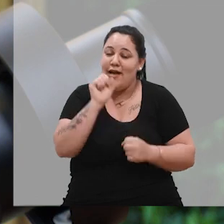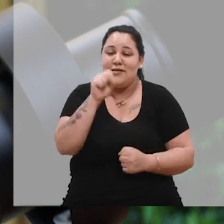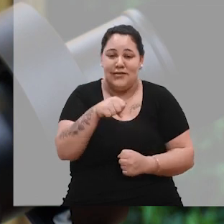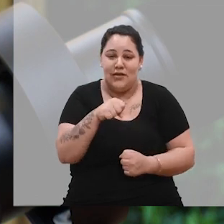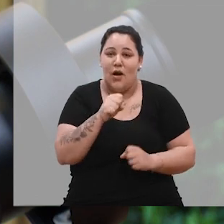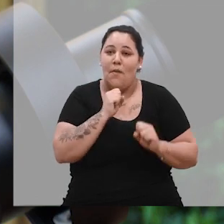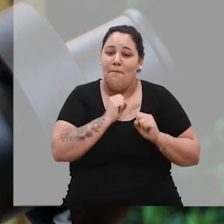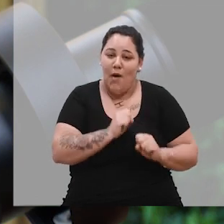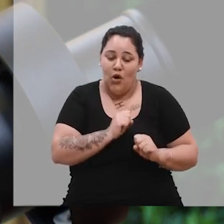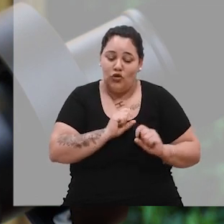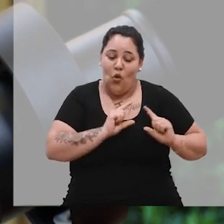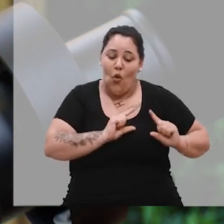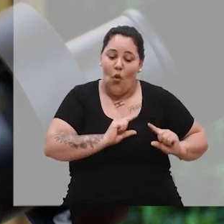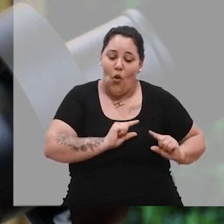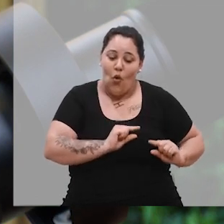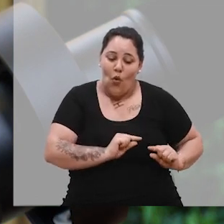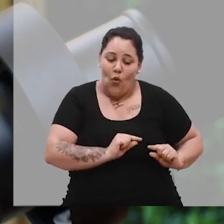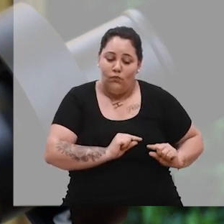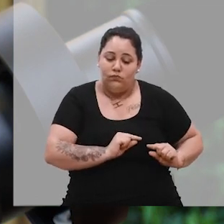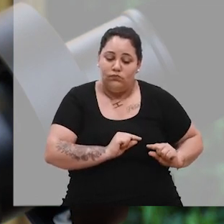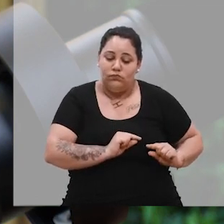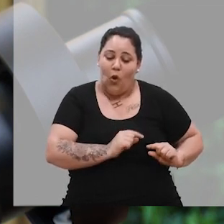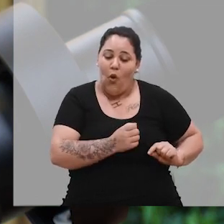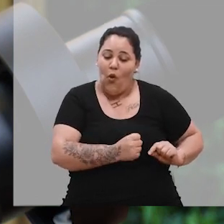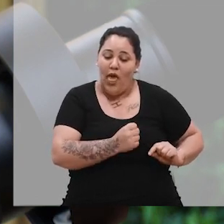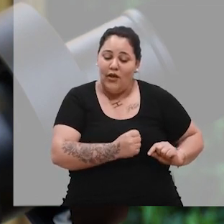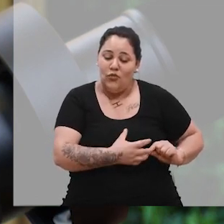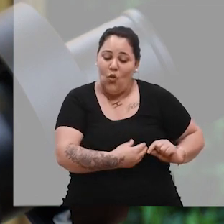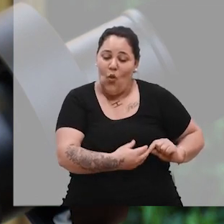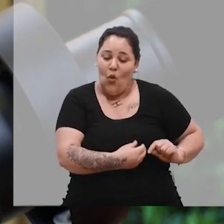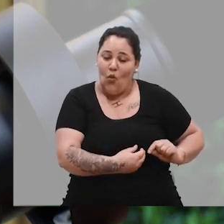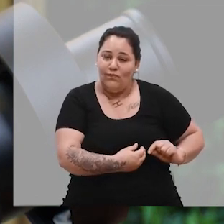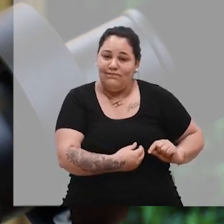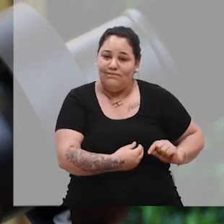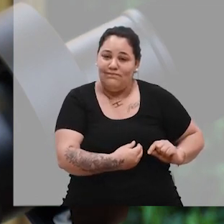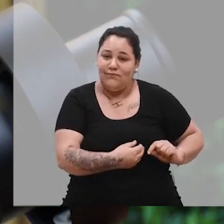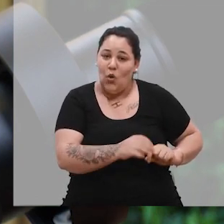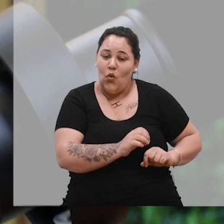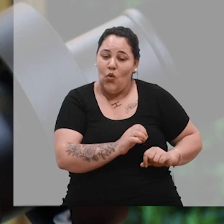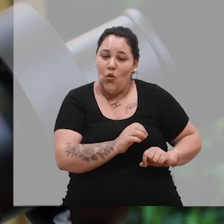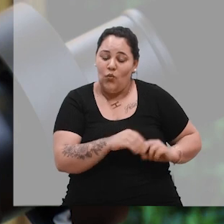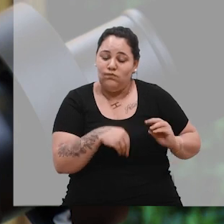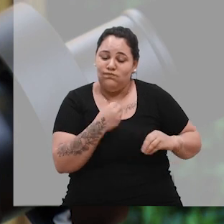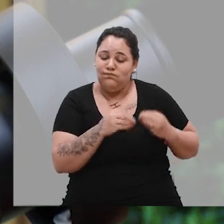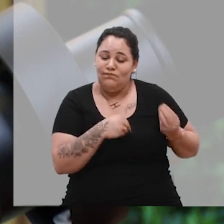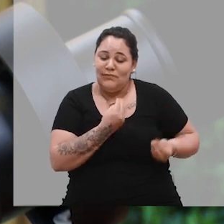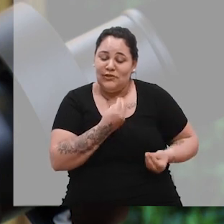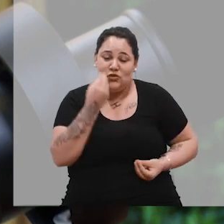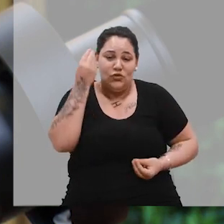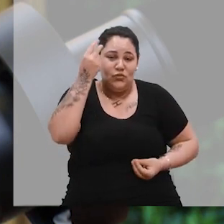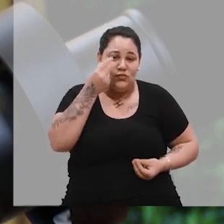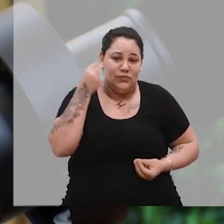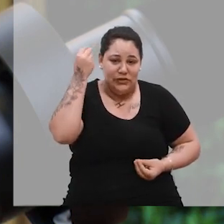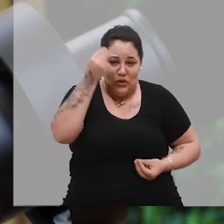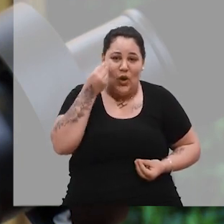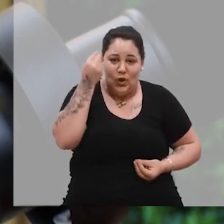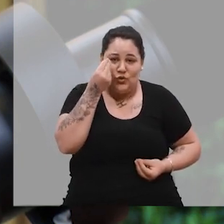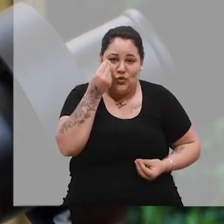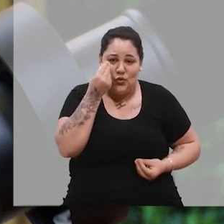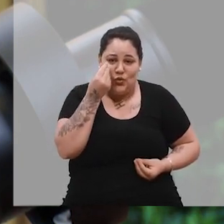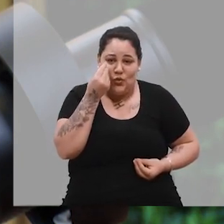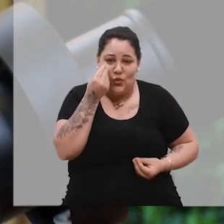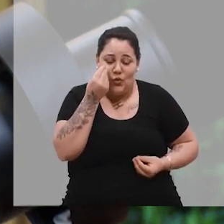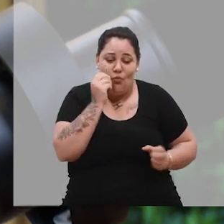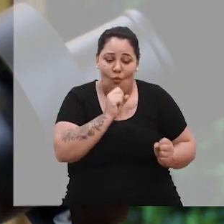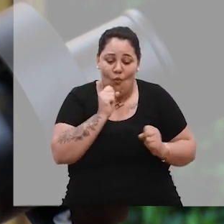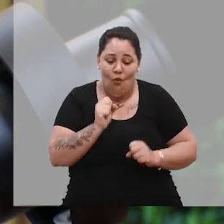baixa produção de leite. O nosso estado psicológico pode dar uma travada nessa produção de leite. O leite é estímulo. Então,